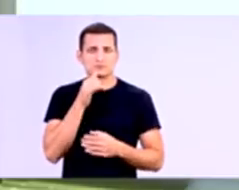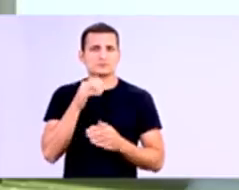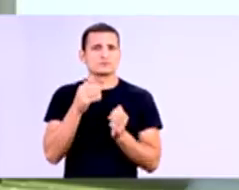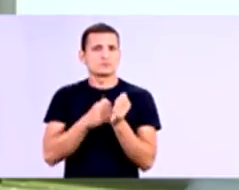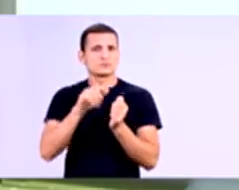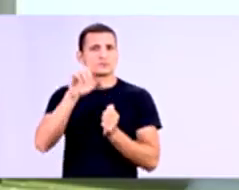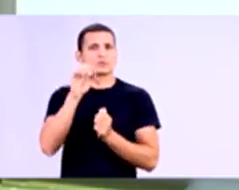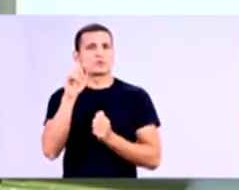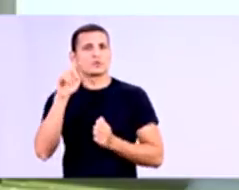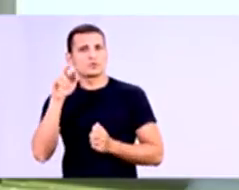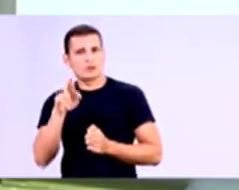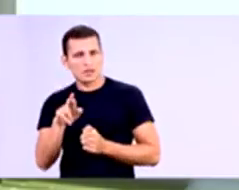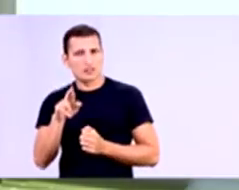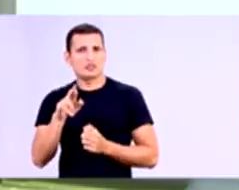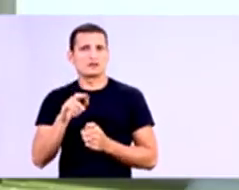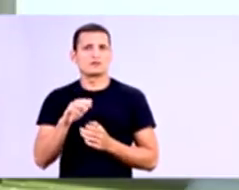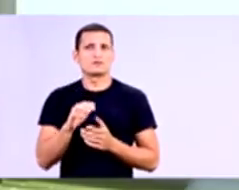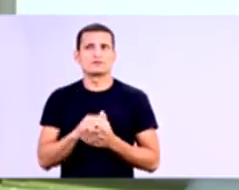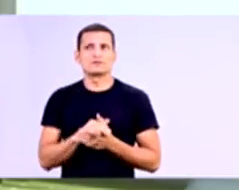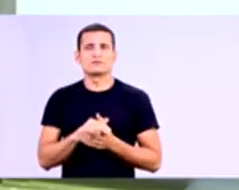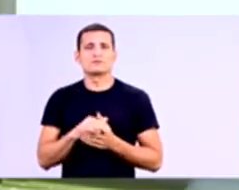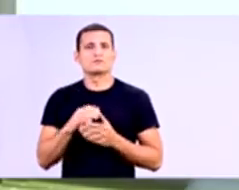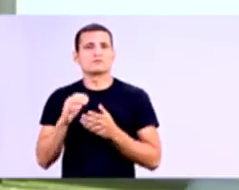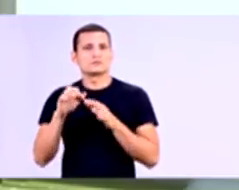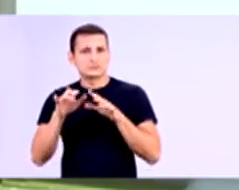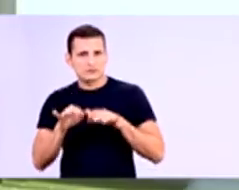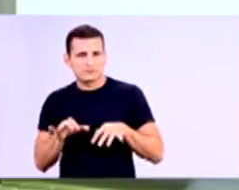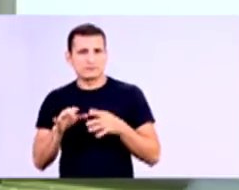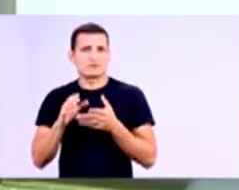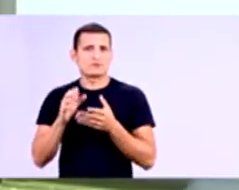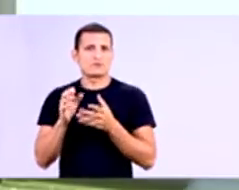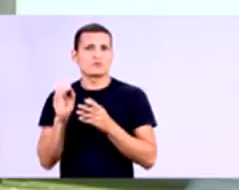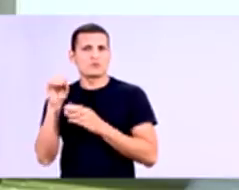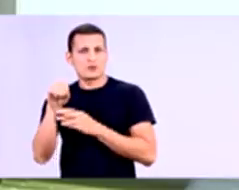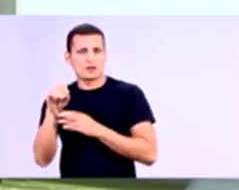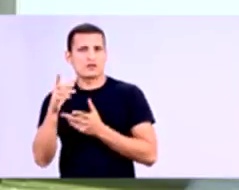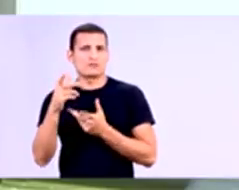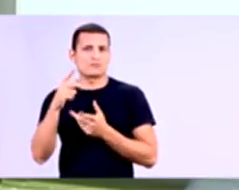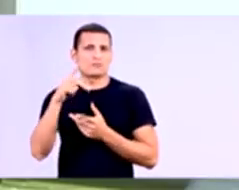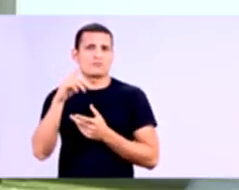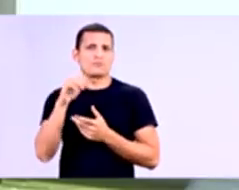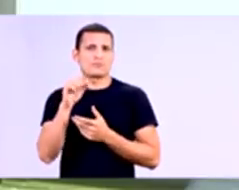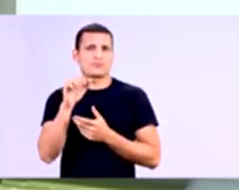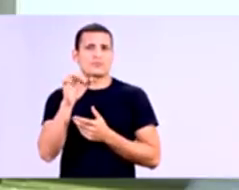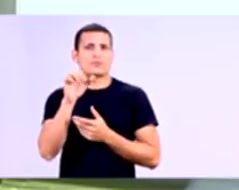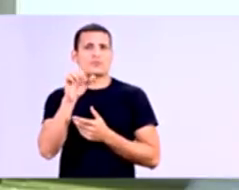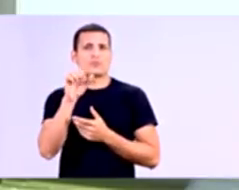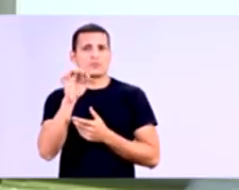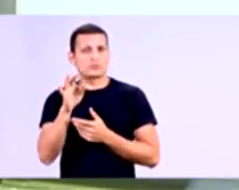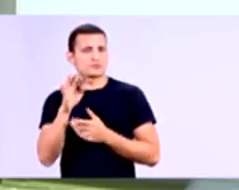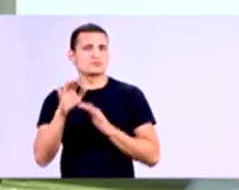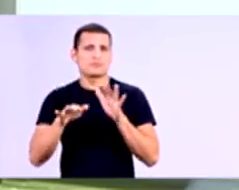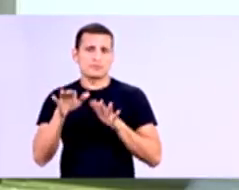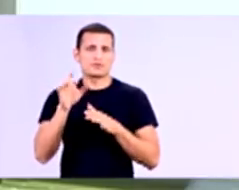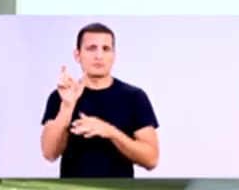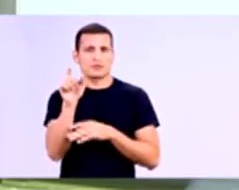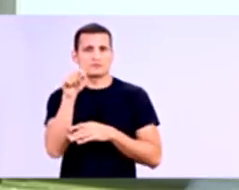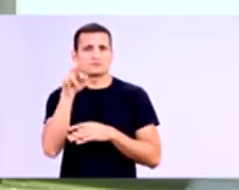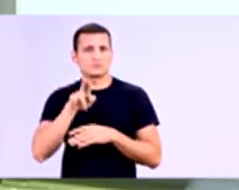logar, enviar, escrever o artigo ou colocar um post, né, depende da palavra que você